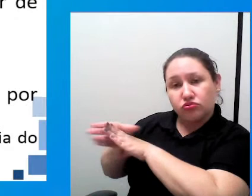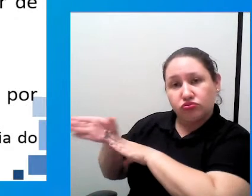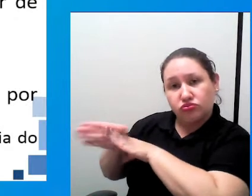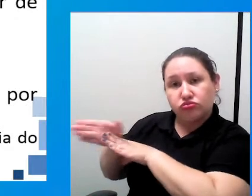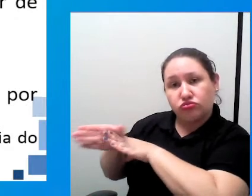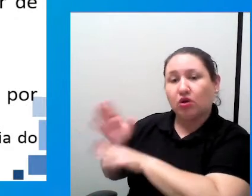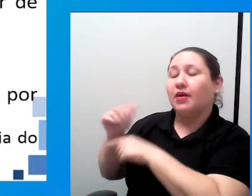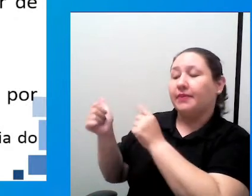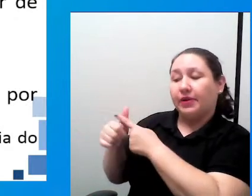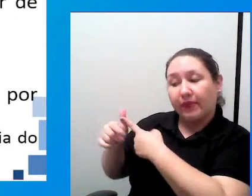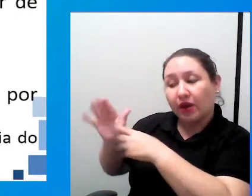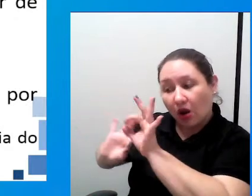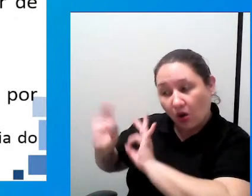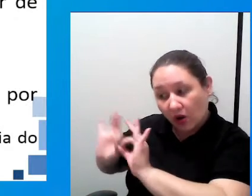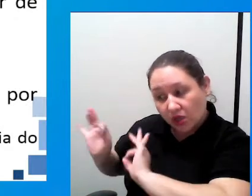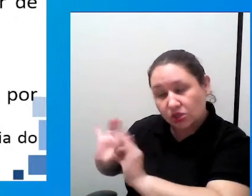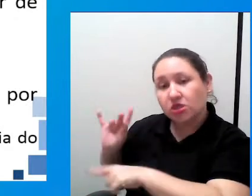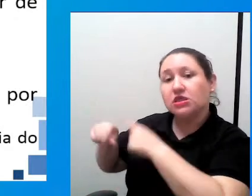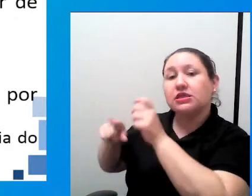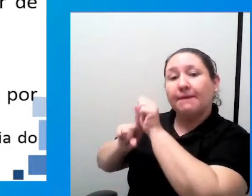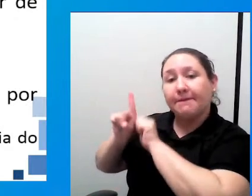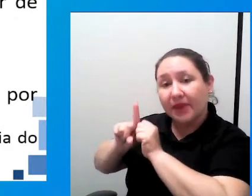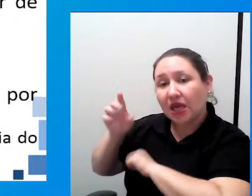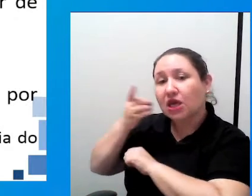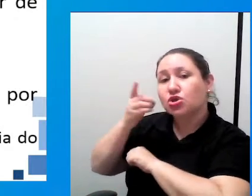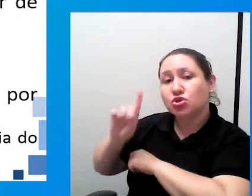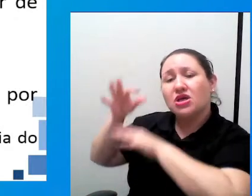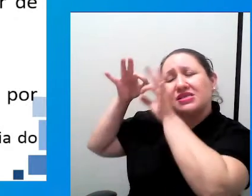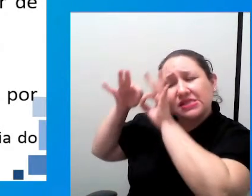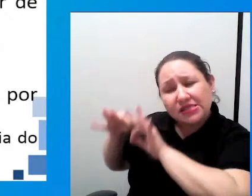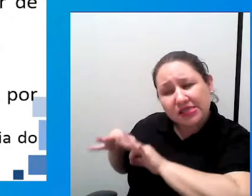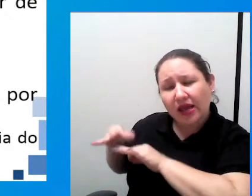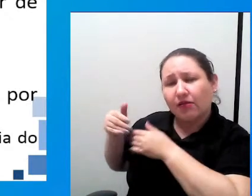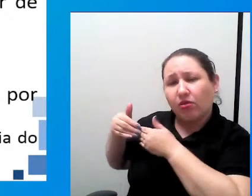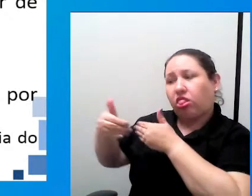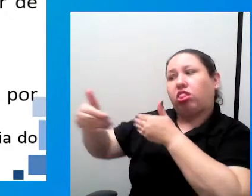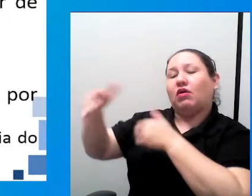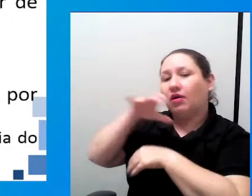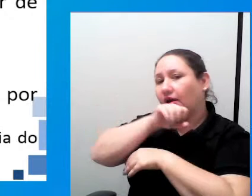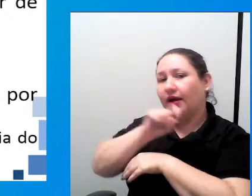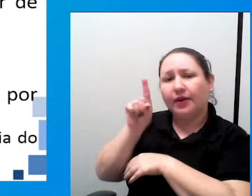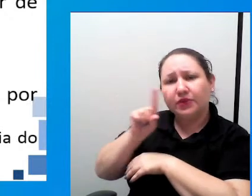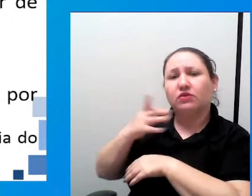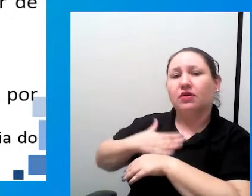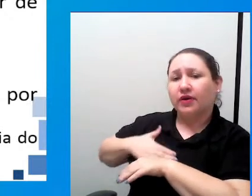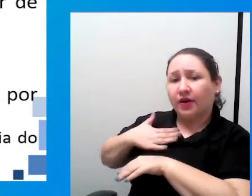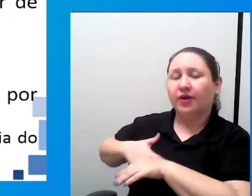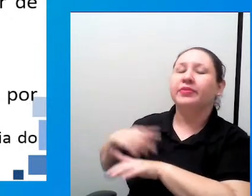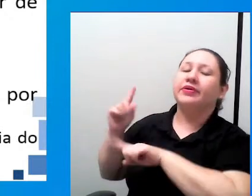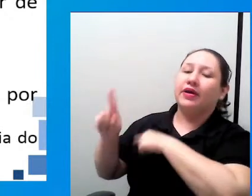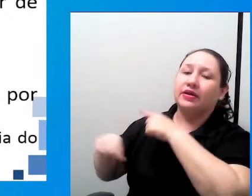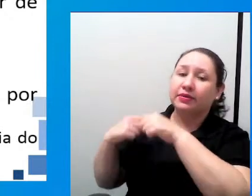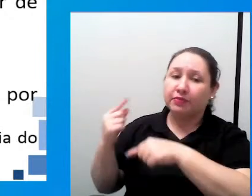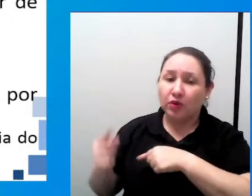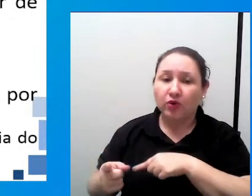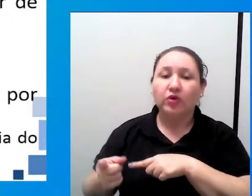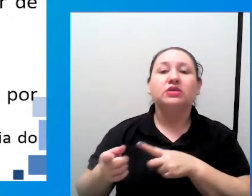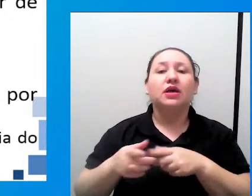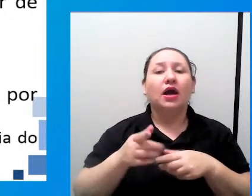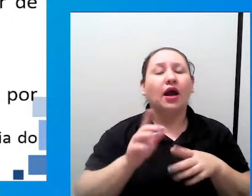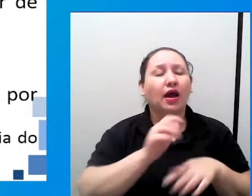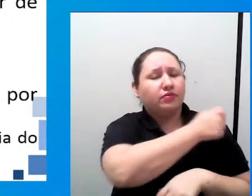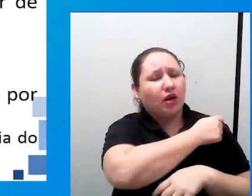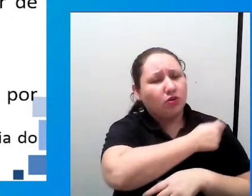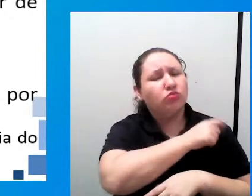essas ações quanto antes possível, né, não deixar para o final do semestre. E para estimular os alunos a